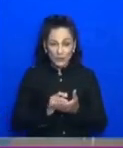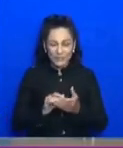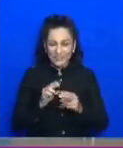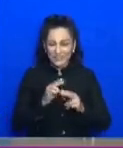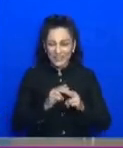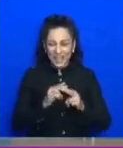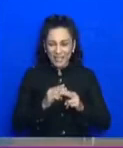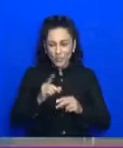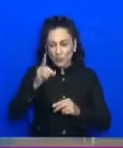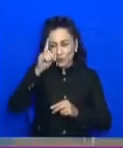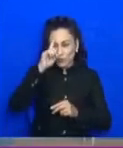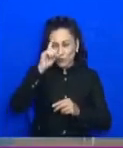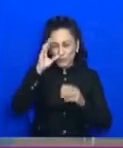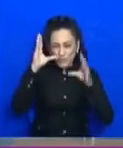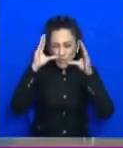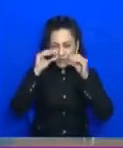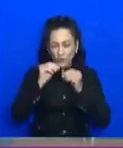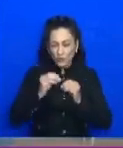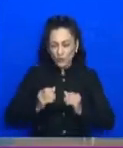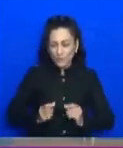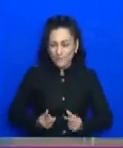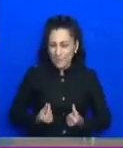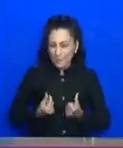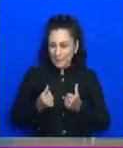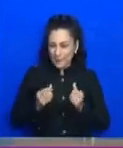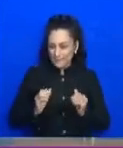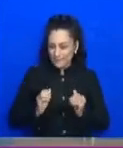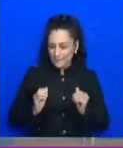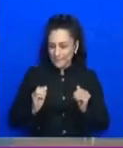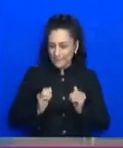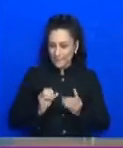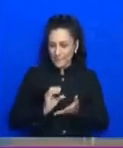Loterias Caixa, todas as noites, milhões em prêmios para você.